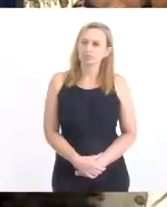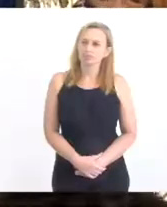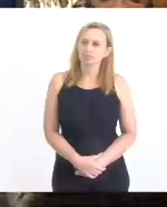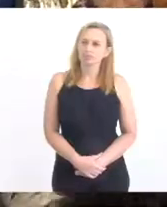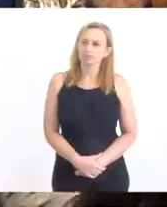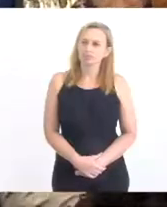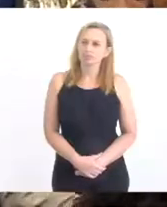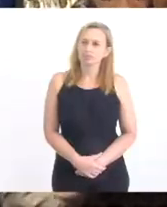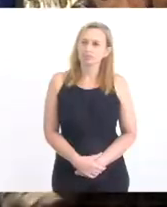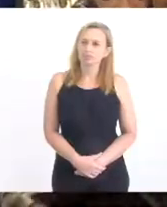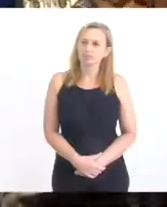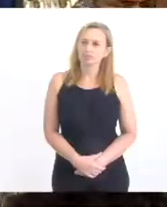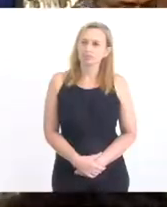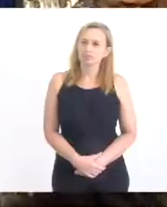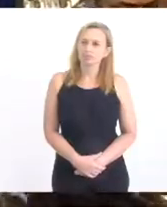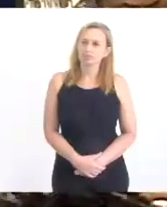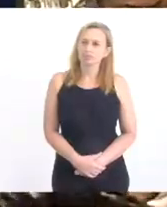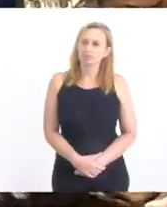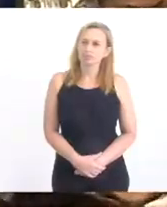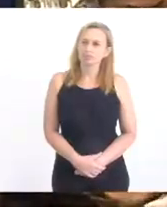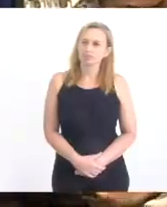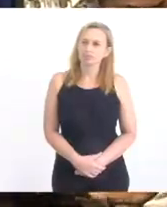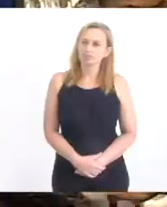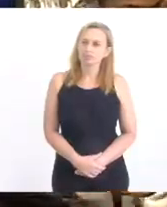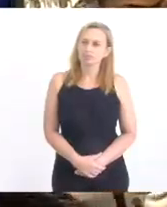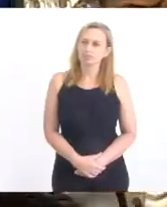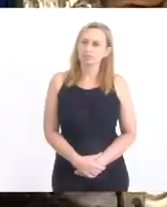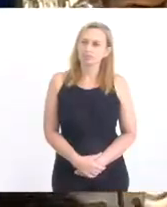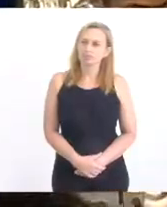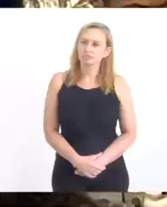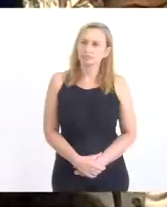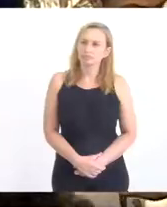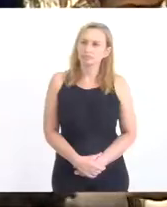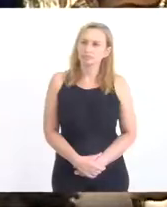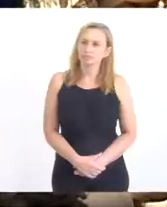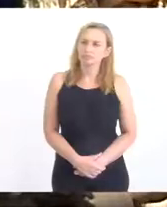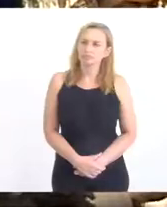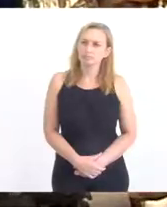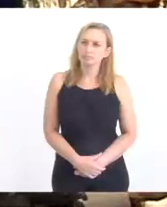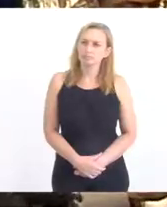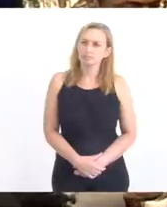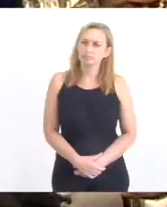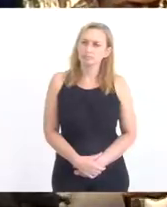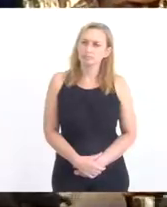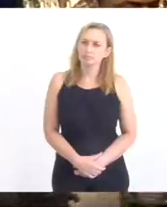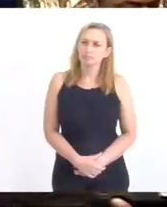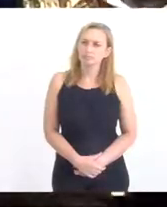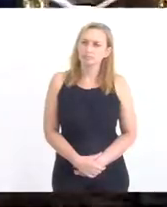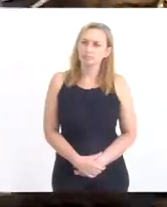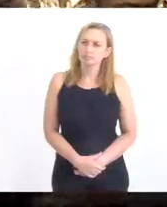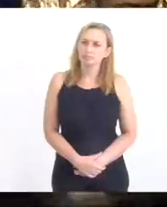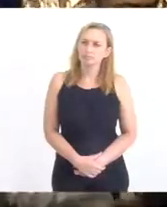E aí a roupa e